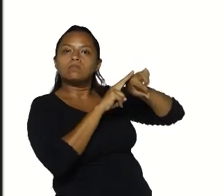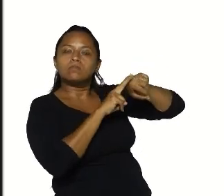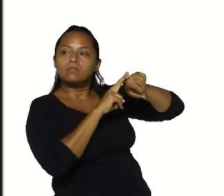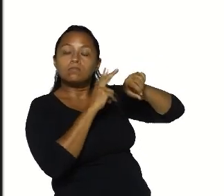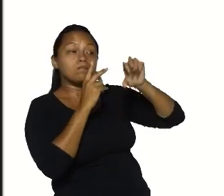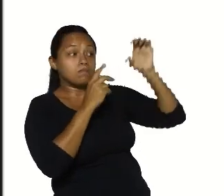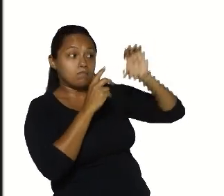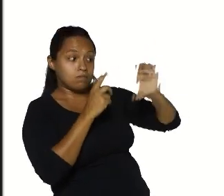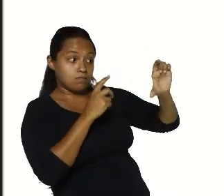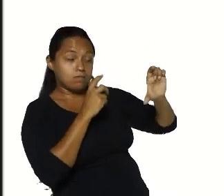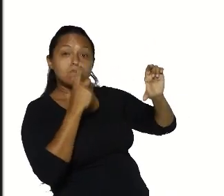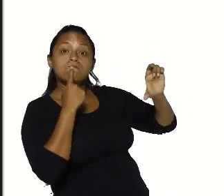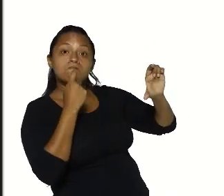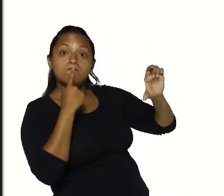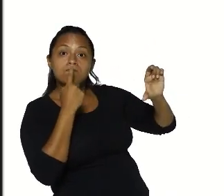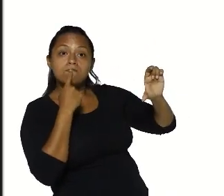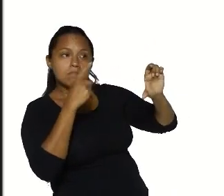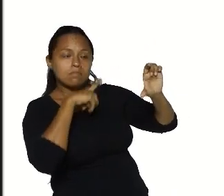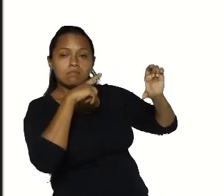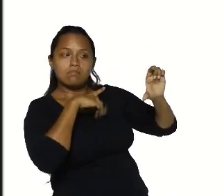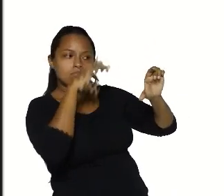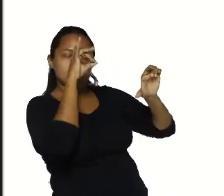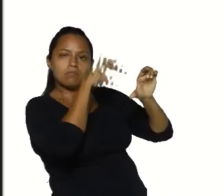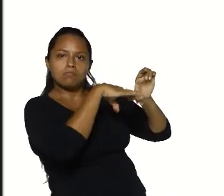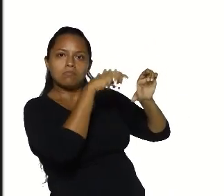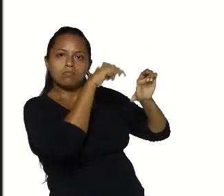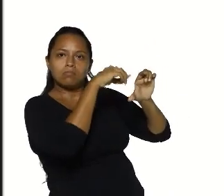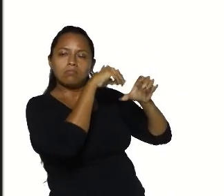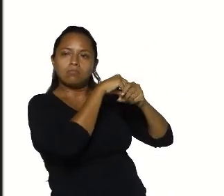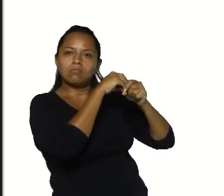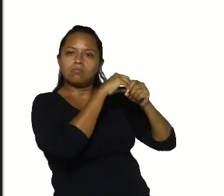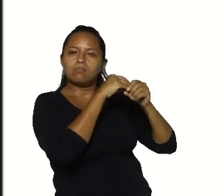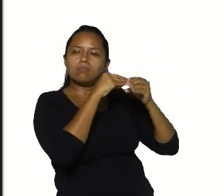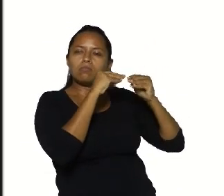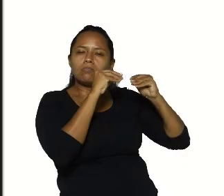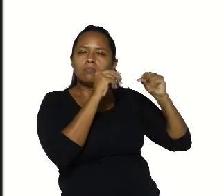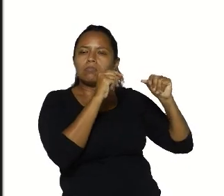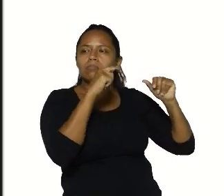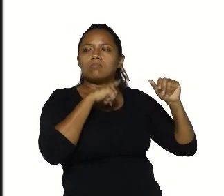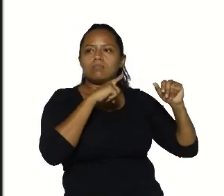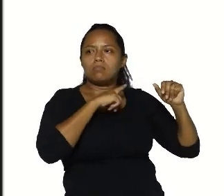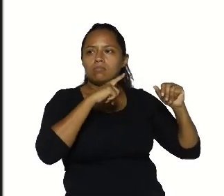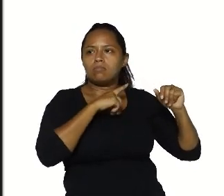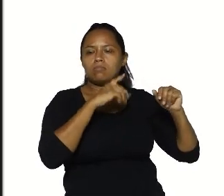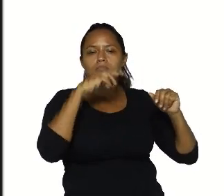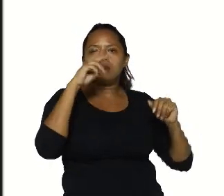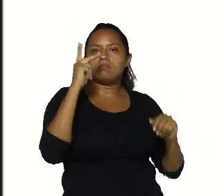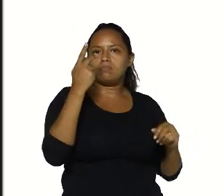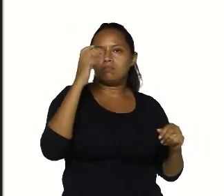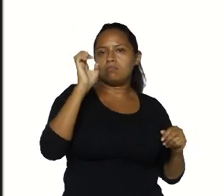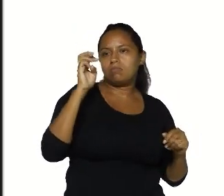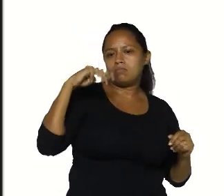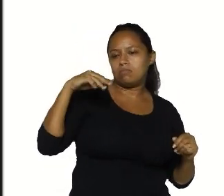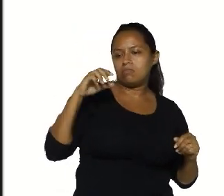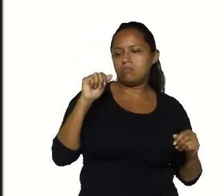cor vermelha, nós temos aqueles elementos que são mais densos. E aí, as hemácias